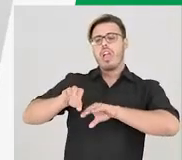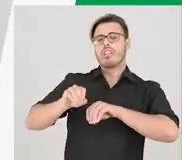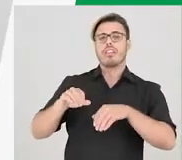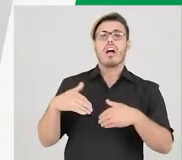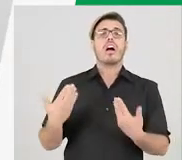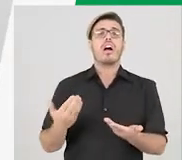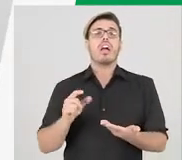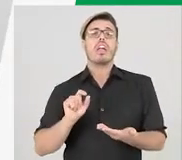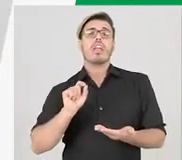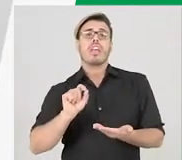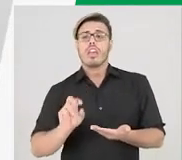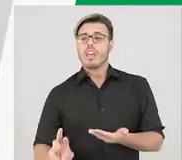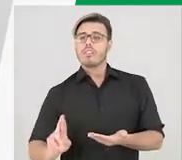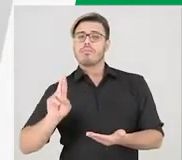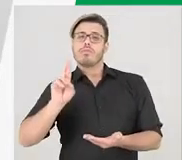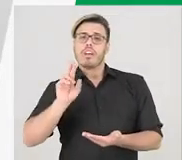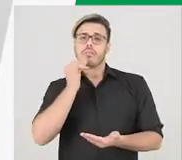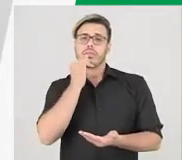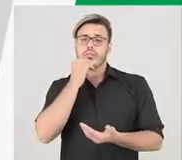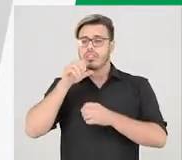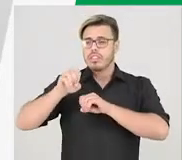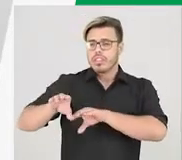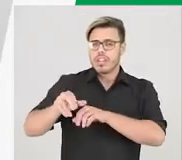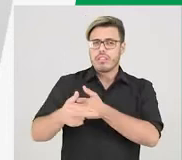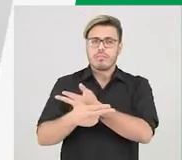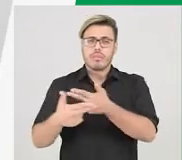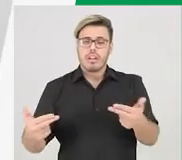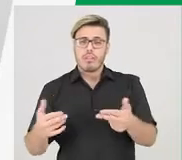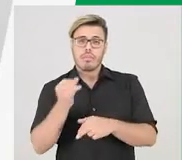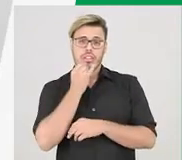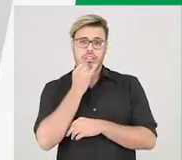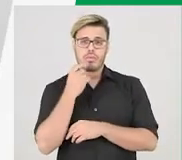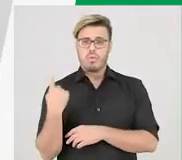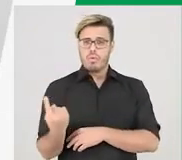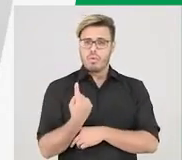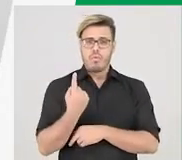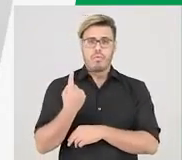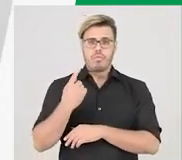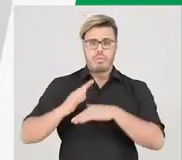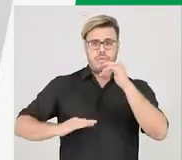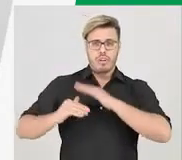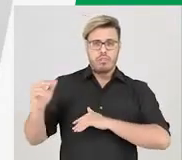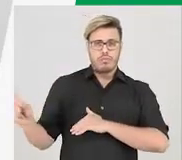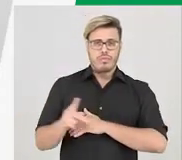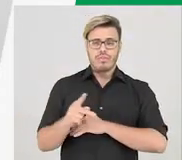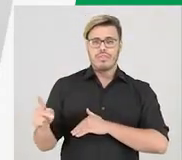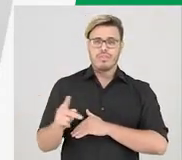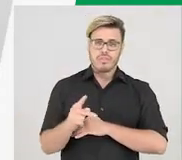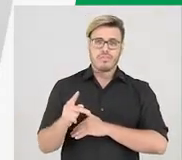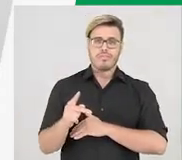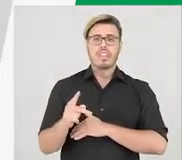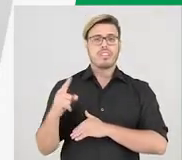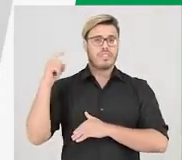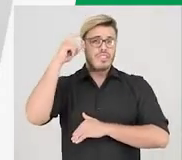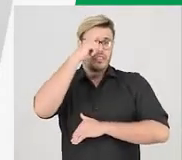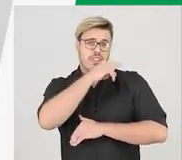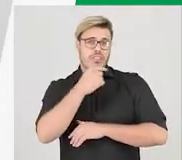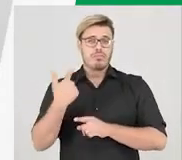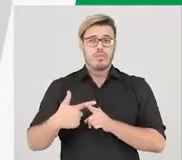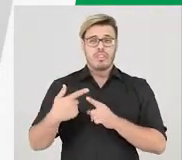por cada ação diferenciada? Dificilmente um único docente será capaz de buscar respostas educativas e